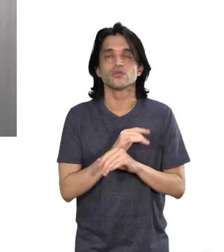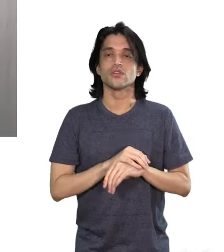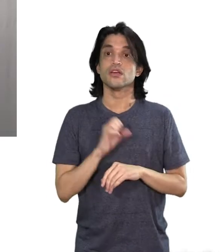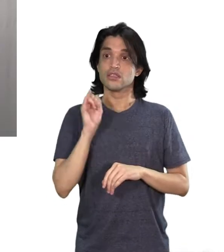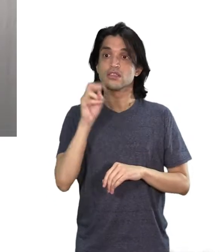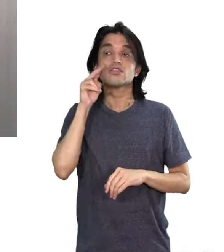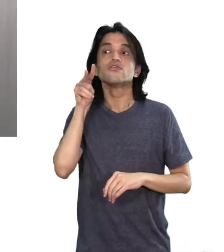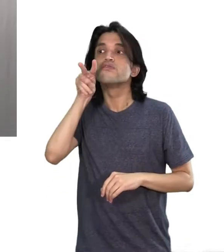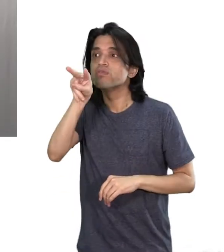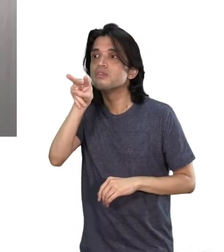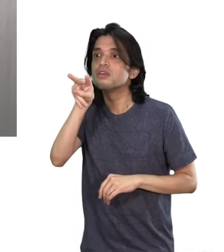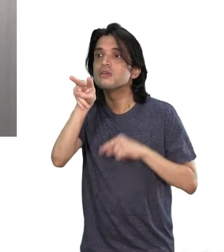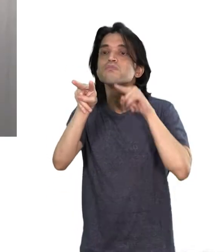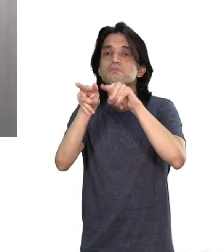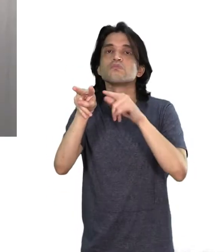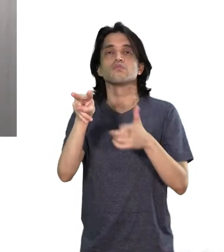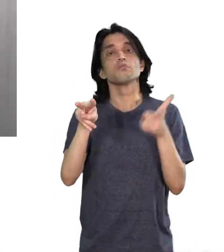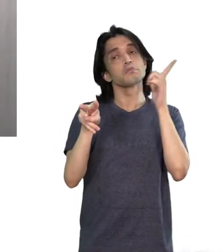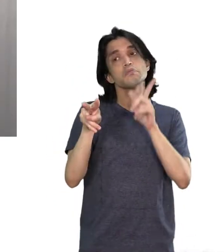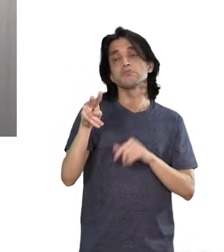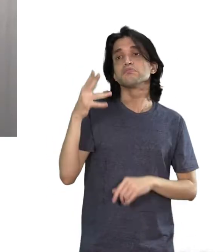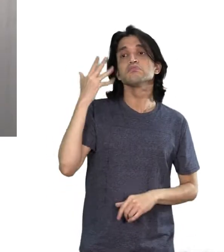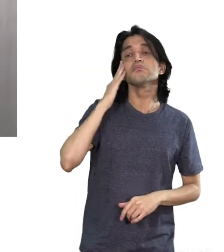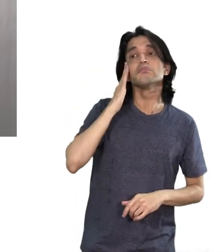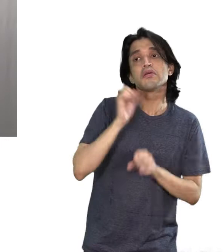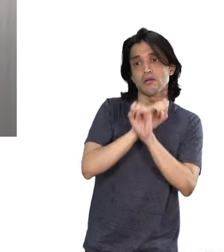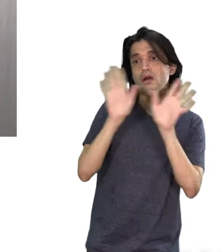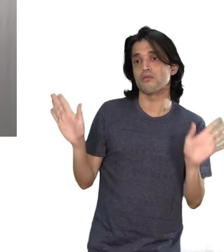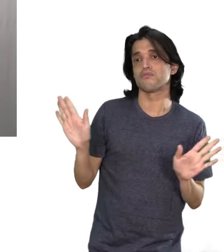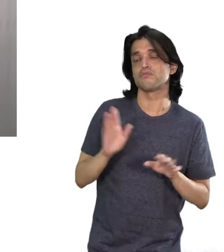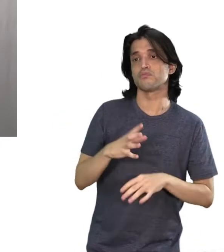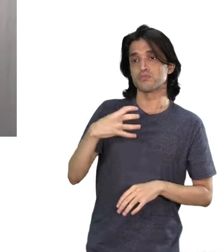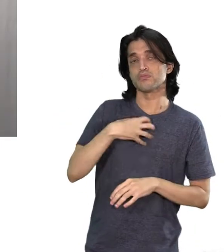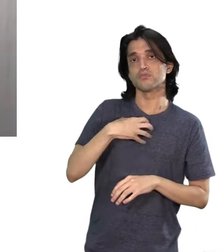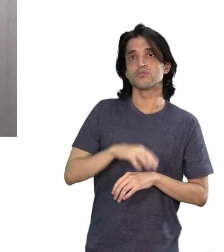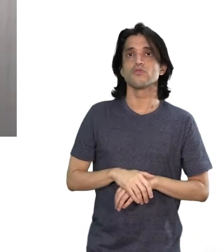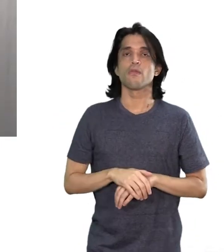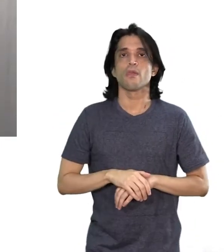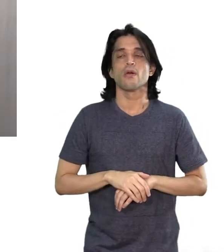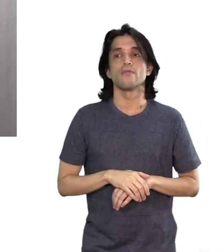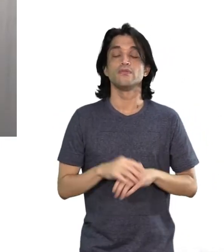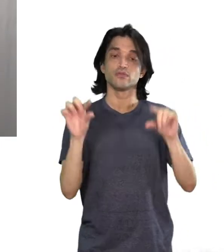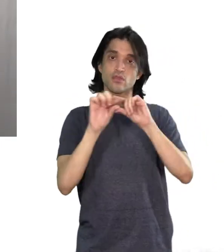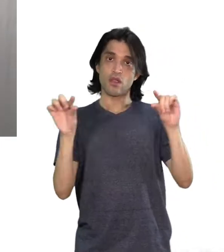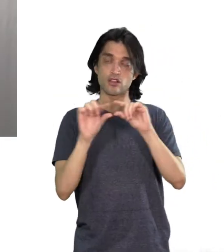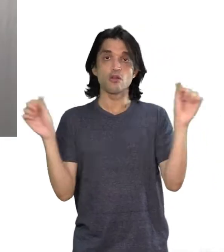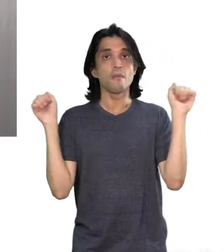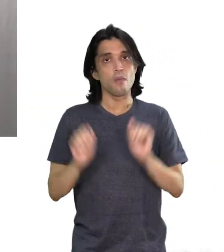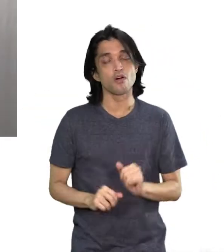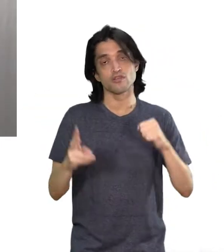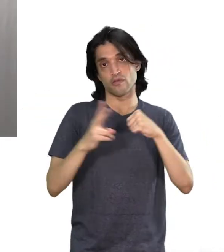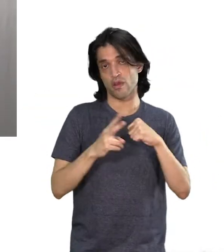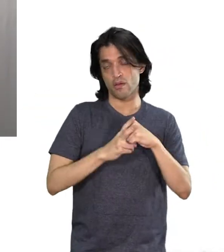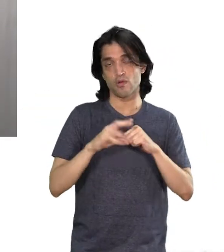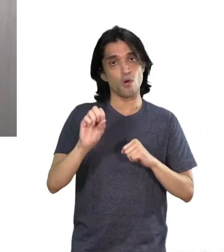significado, certo? Então, são frases. A frase pode ter ou não verbo. As do exemplo são chamadas